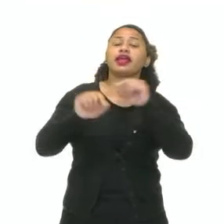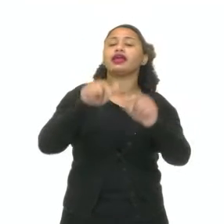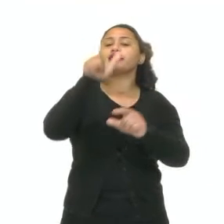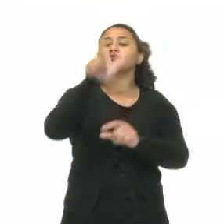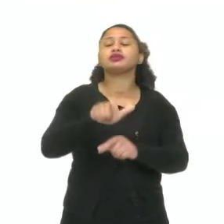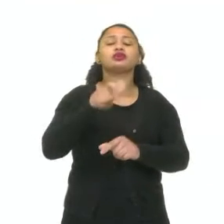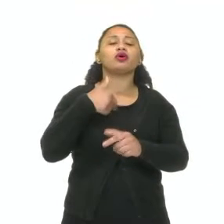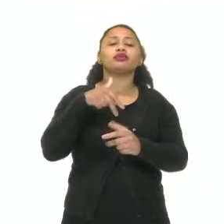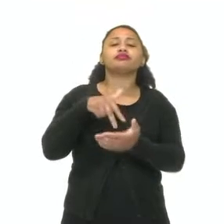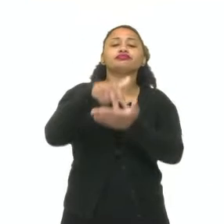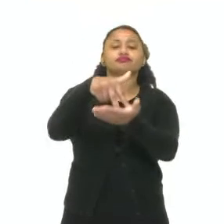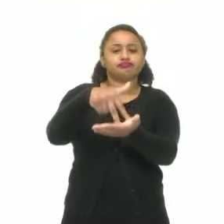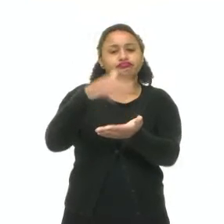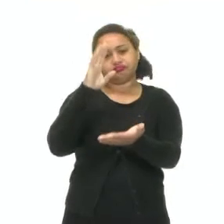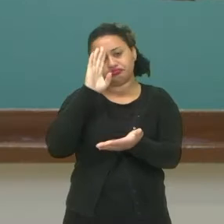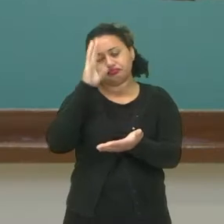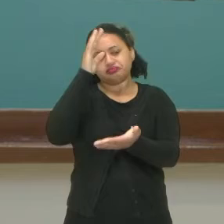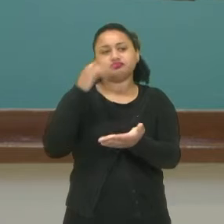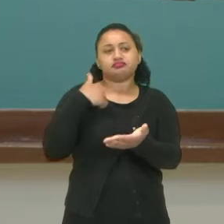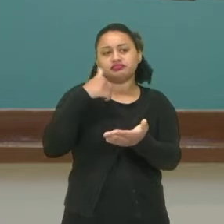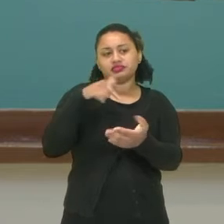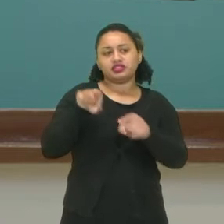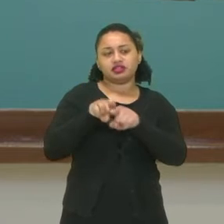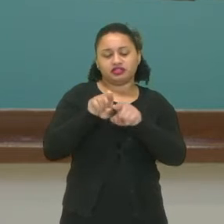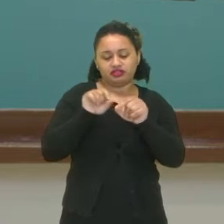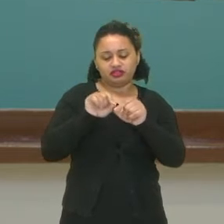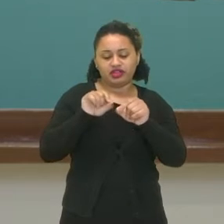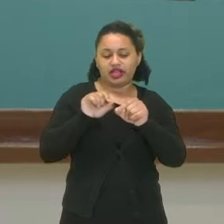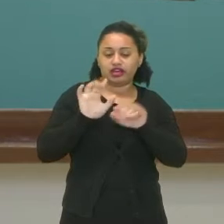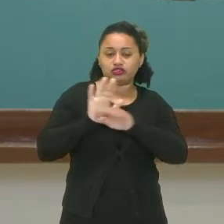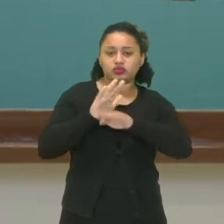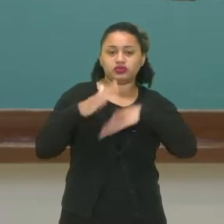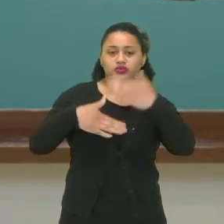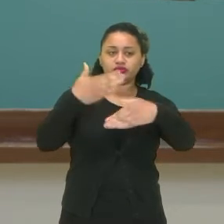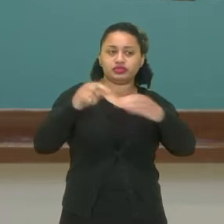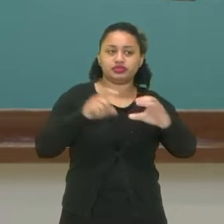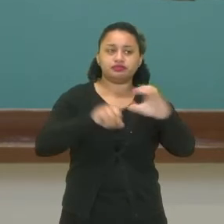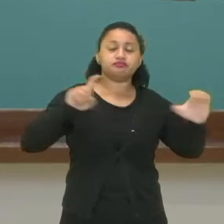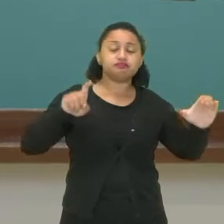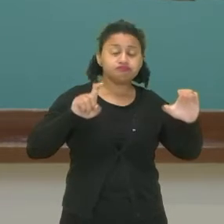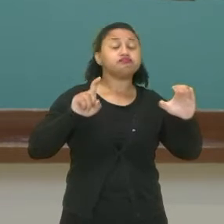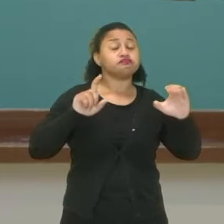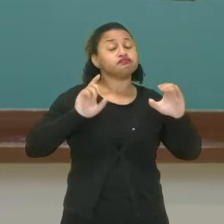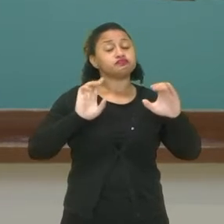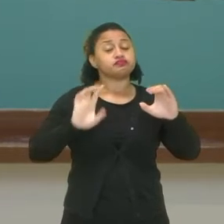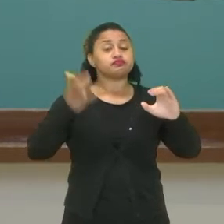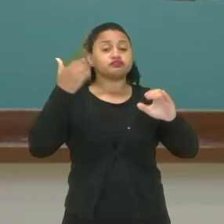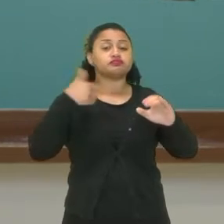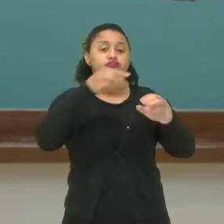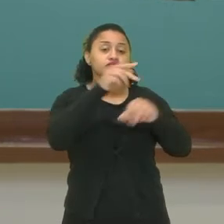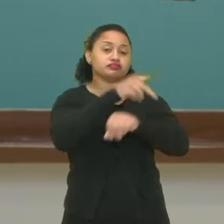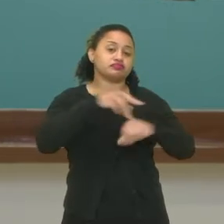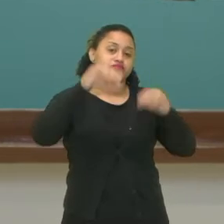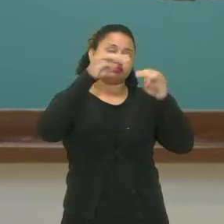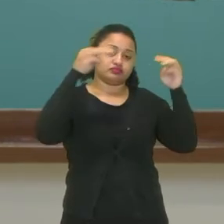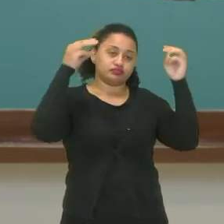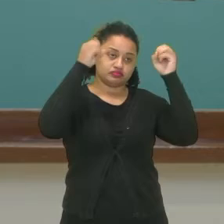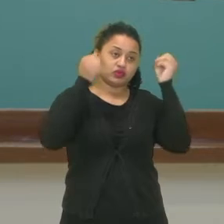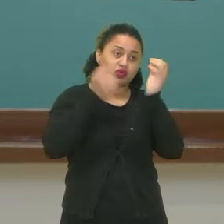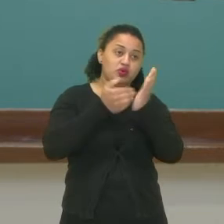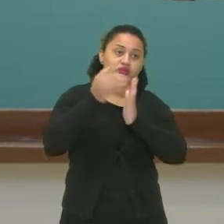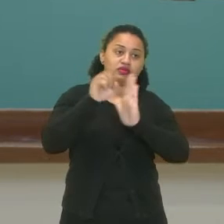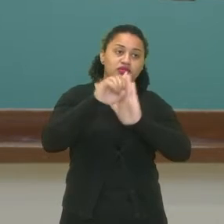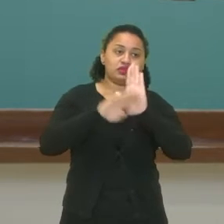populares nesse processo de independência do México, fazendo aí a sua independência no início do século XIX,